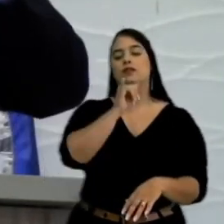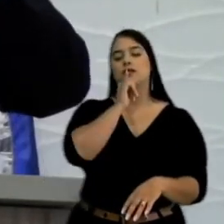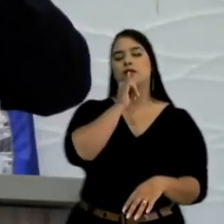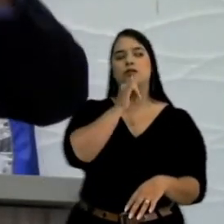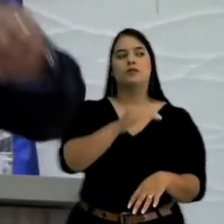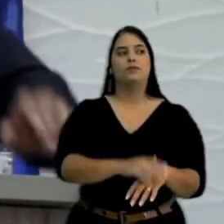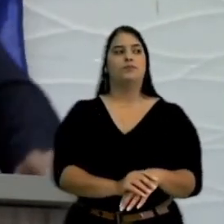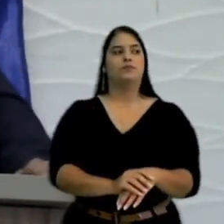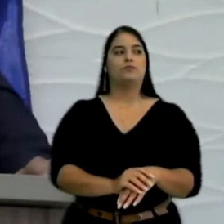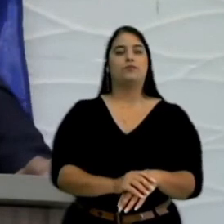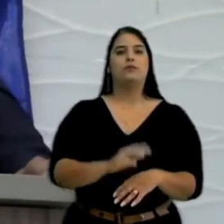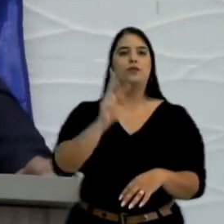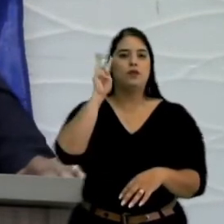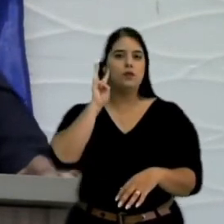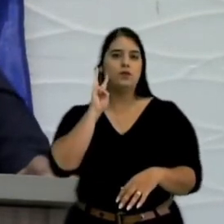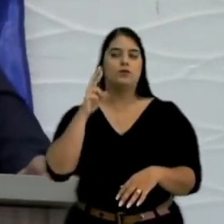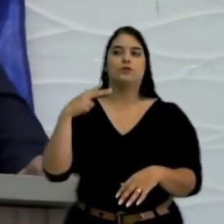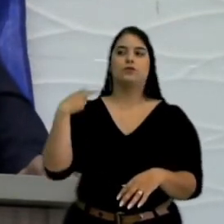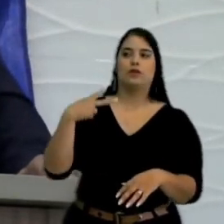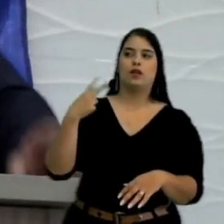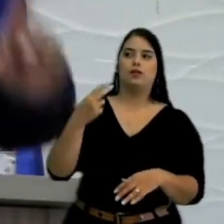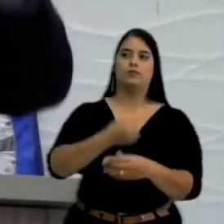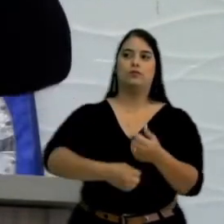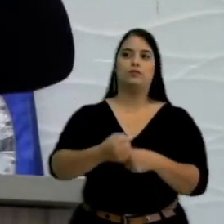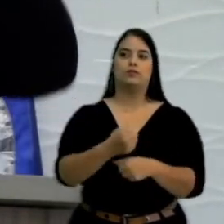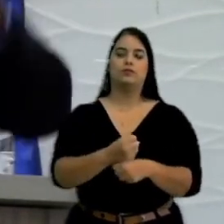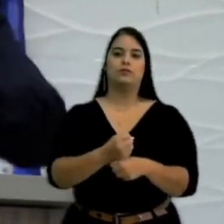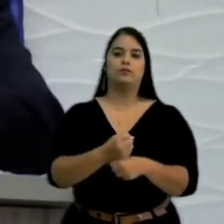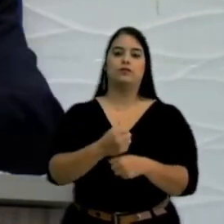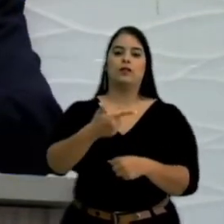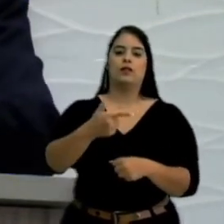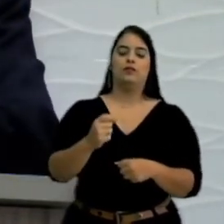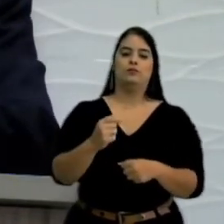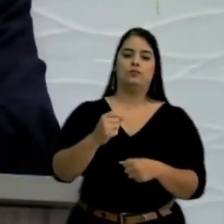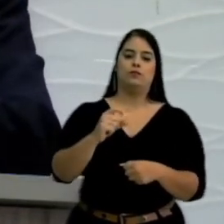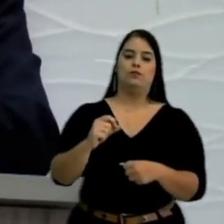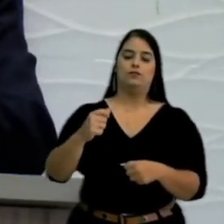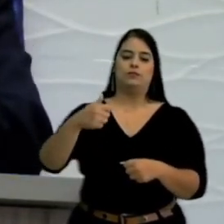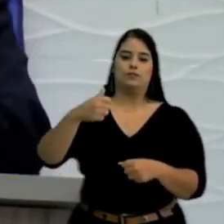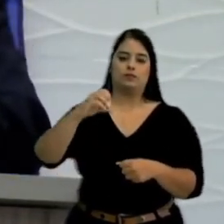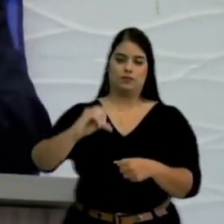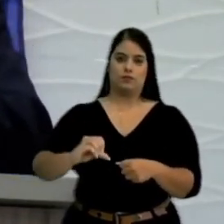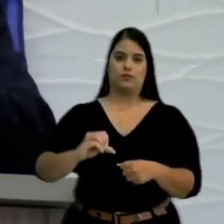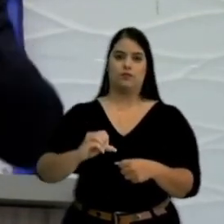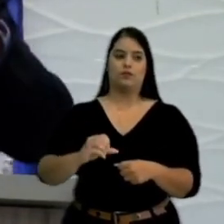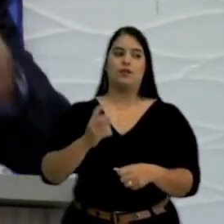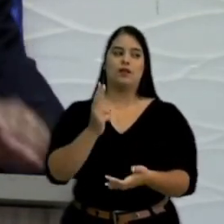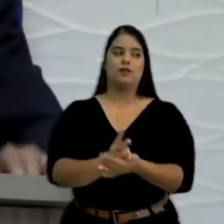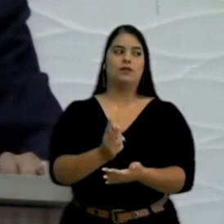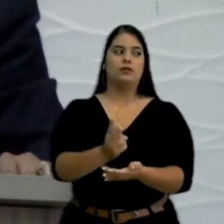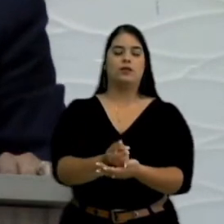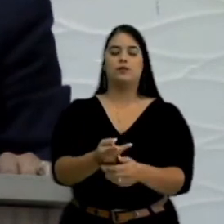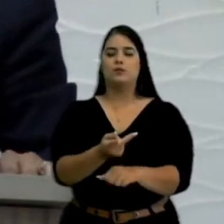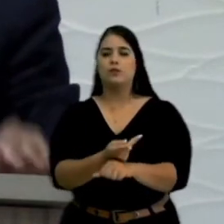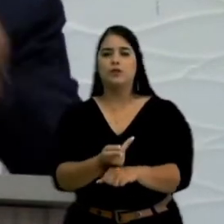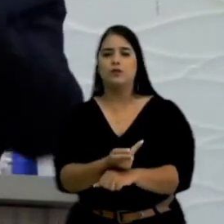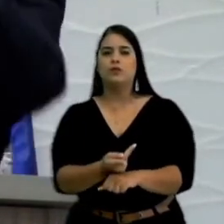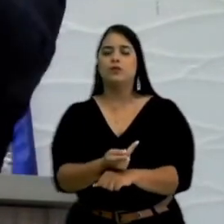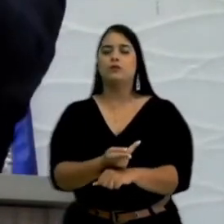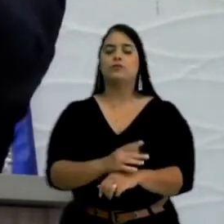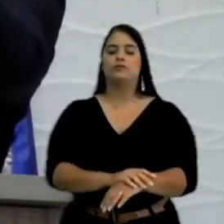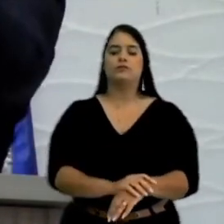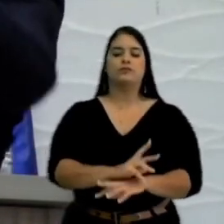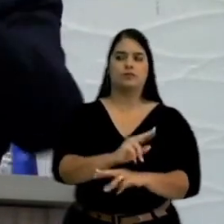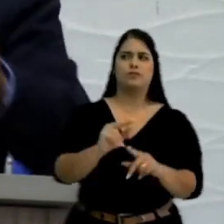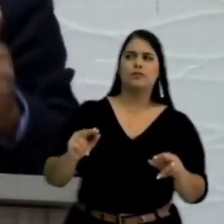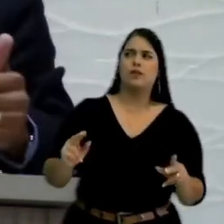foi vereador aqui em 2009 e o Osh sempre corria atrás. É tanto ele como vereador, vários